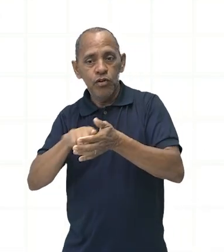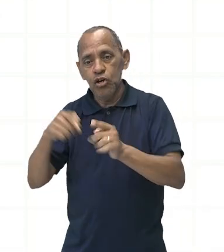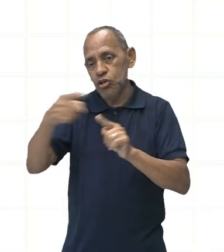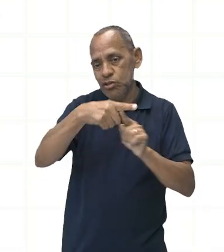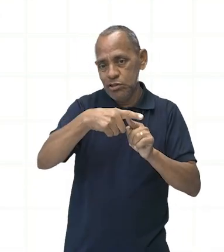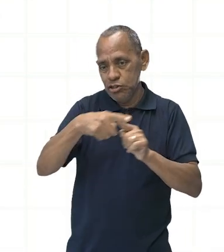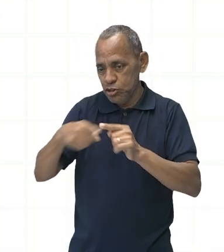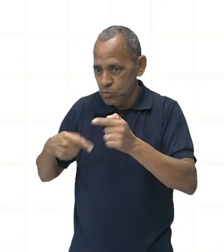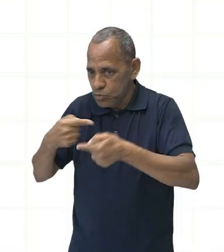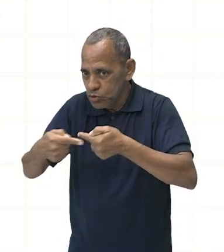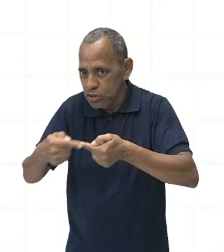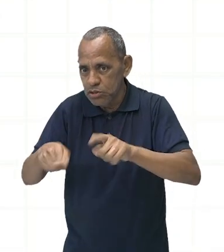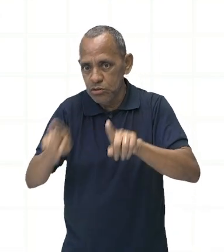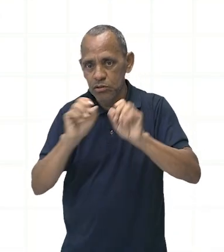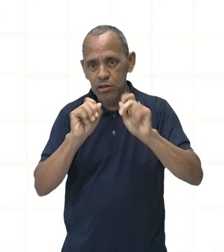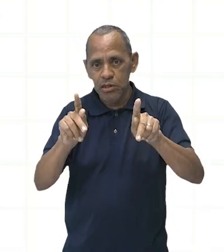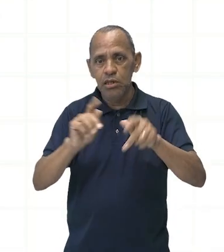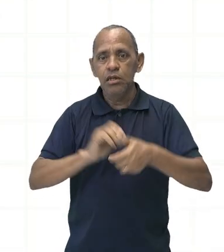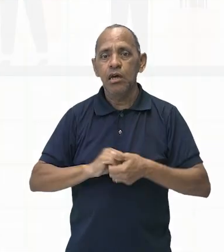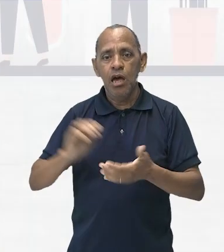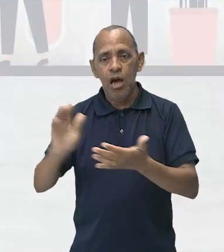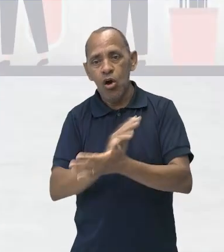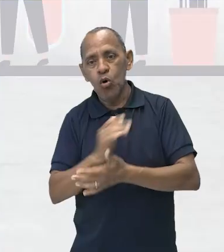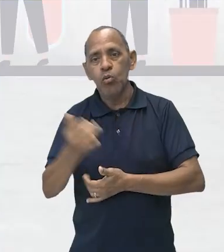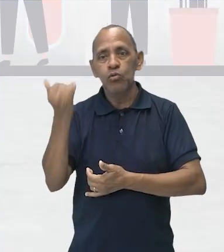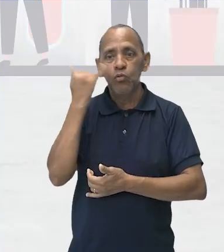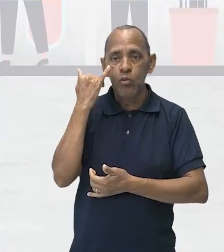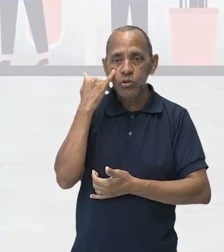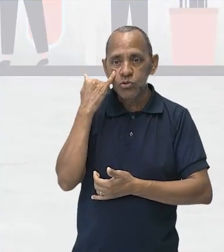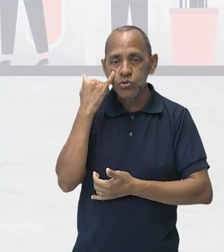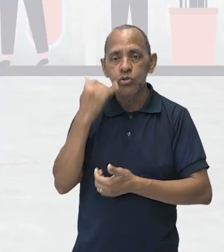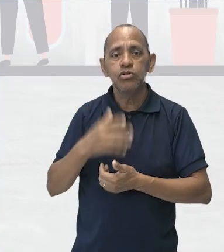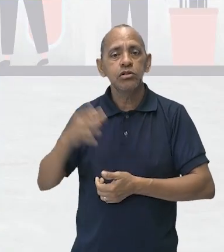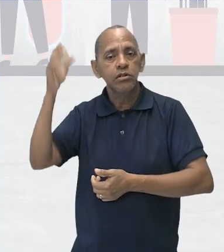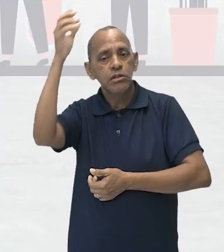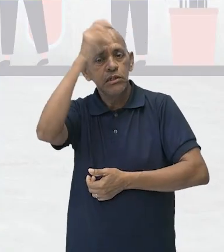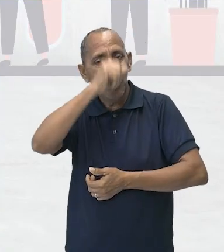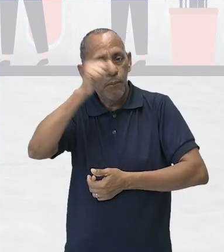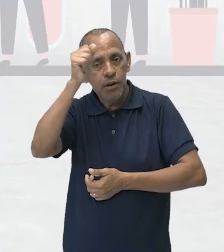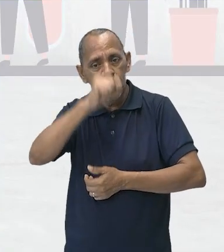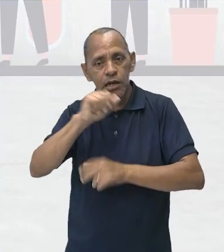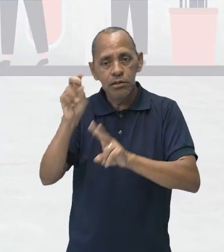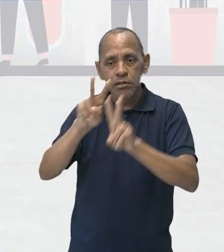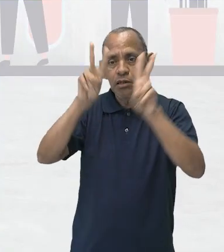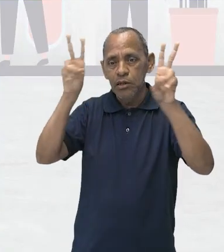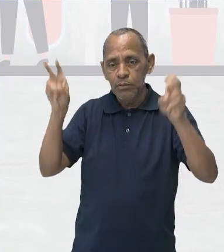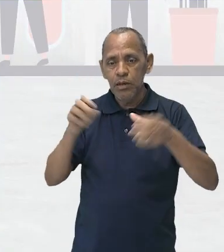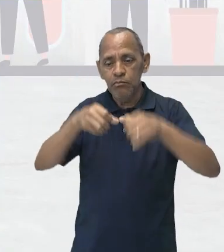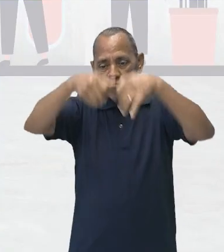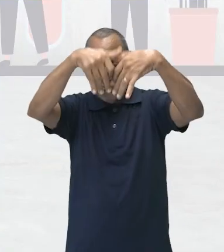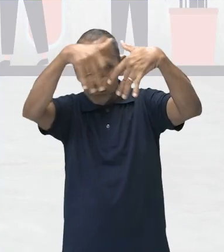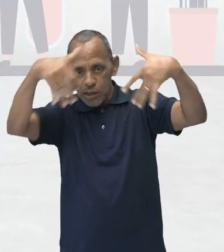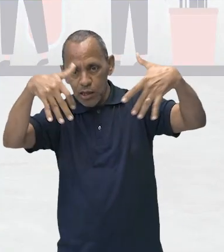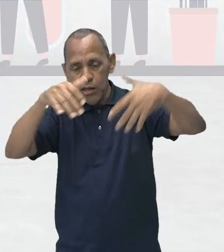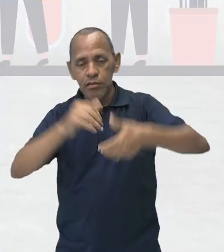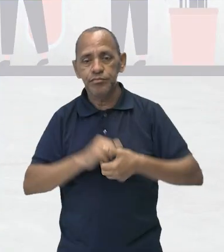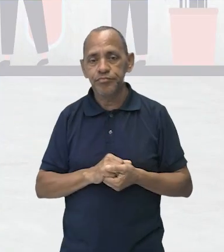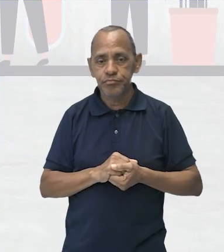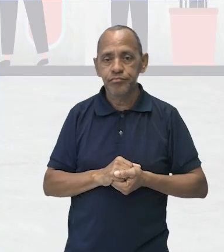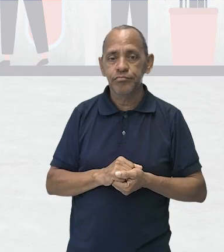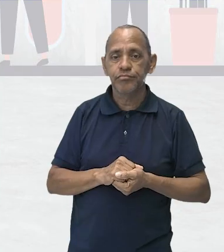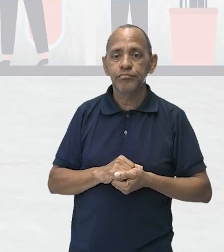desse tipo de herança. Ok? Então, são algumas das informações que a gente vem aprendendo sobre os